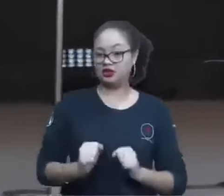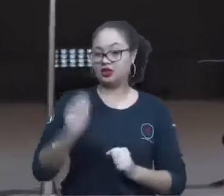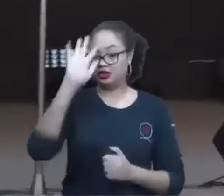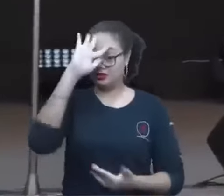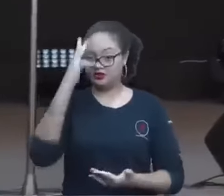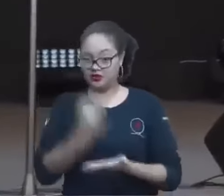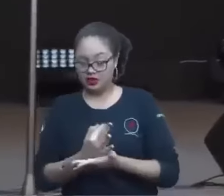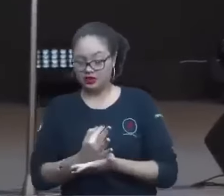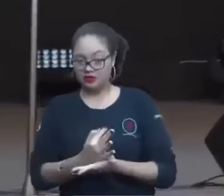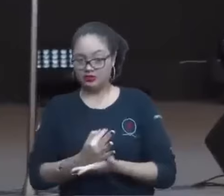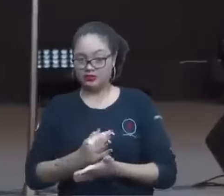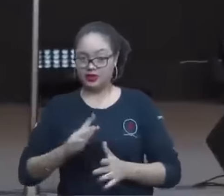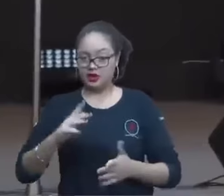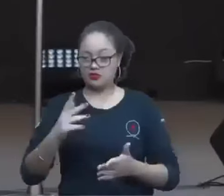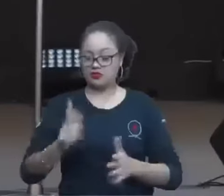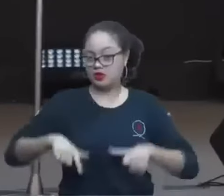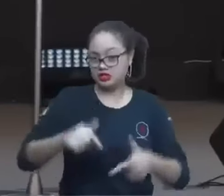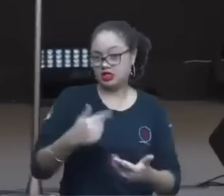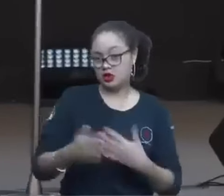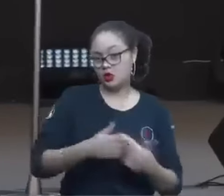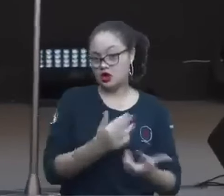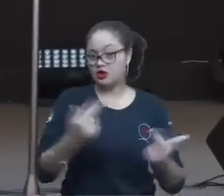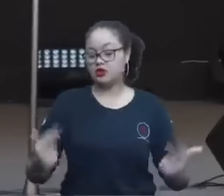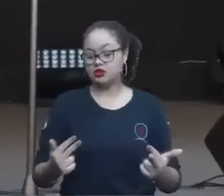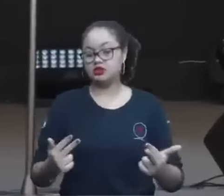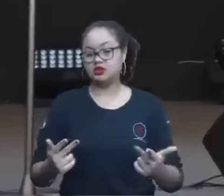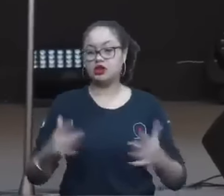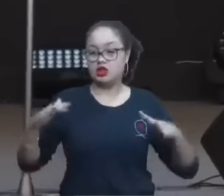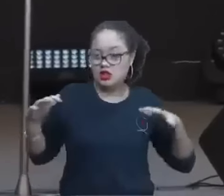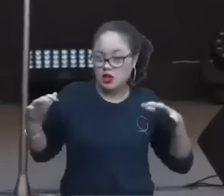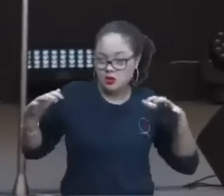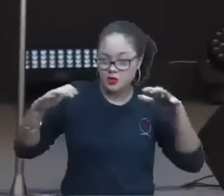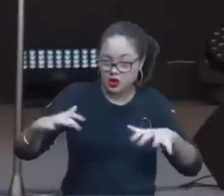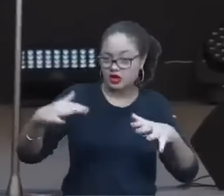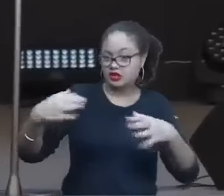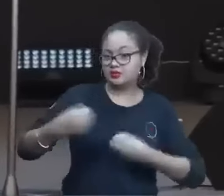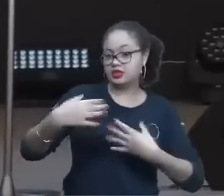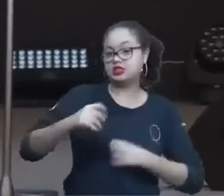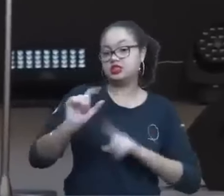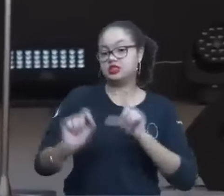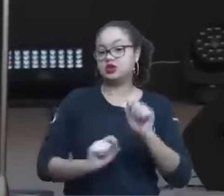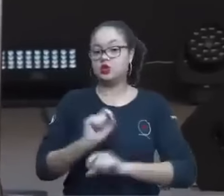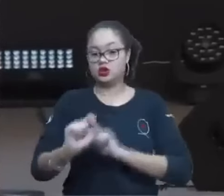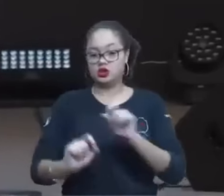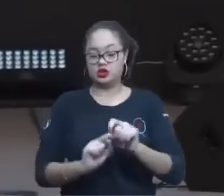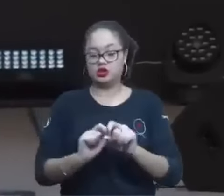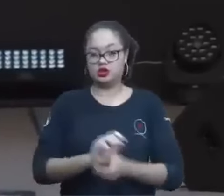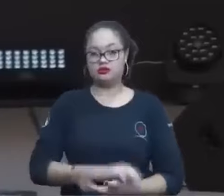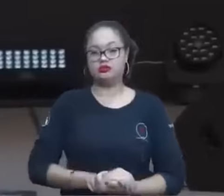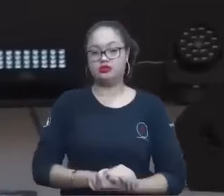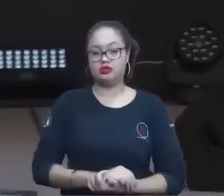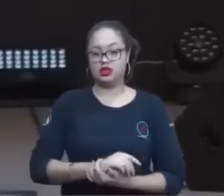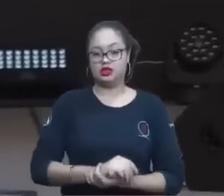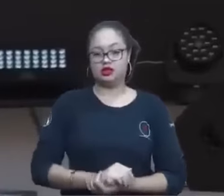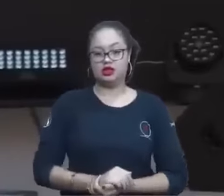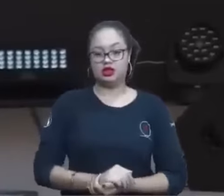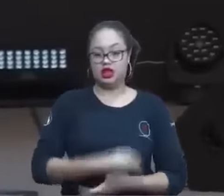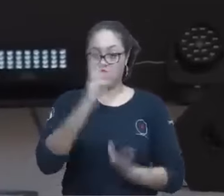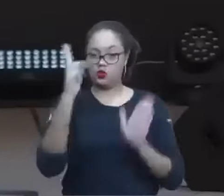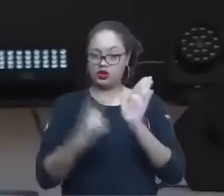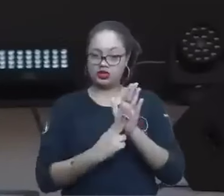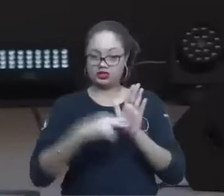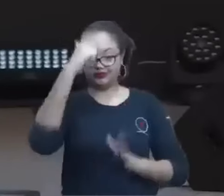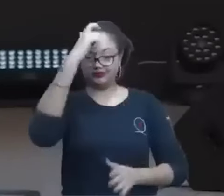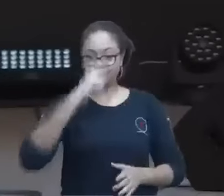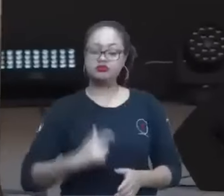qualquer coisa a tempestade também me ensina uma coisa faz a gente reconhecer Quem somos